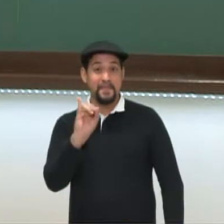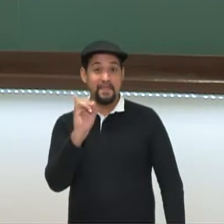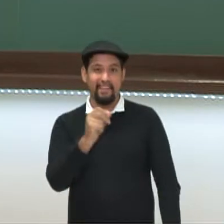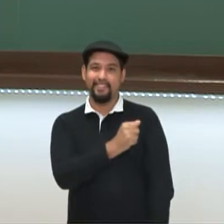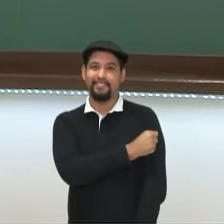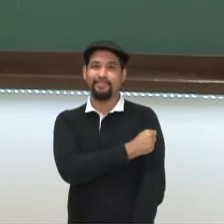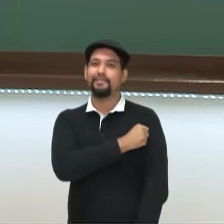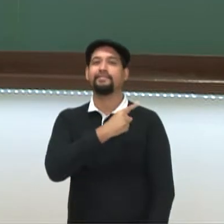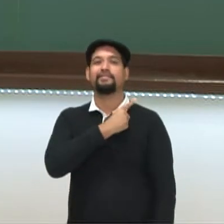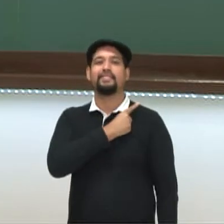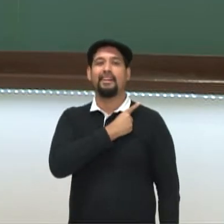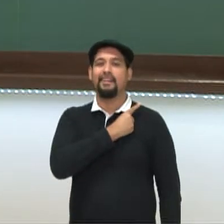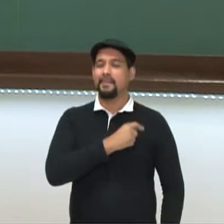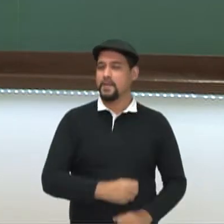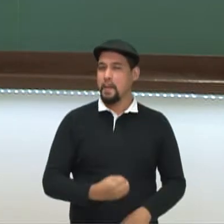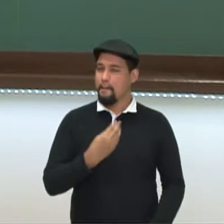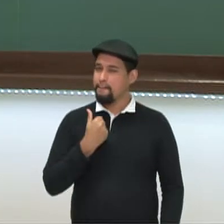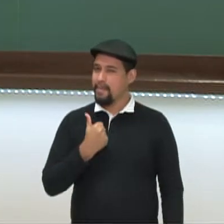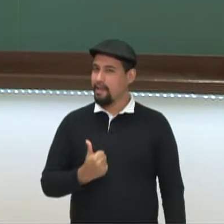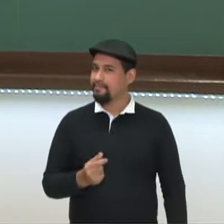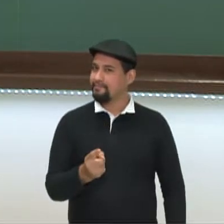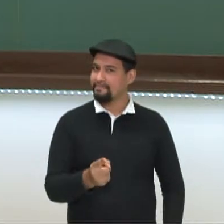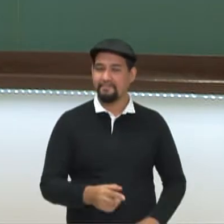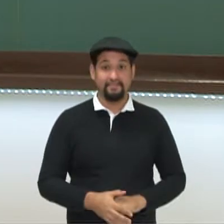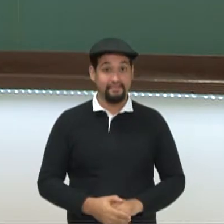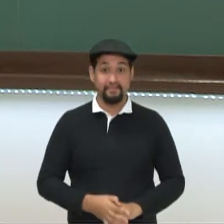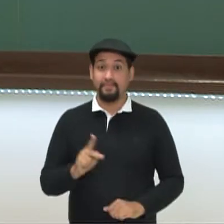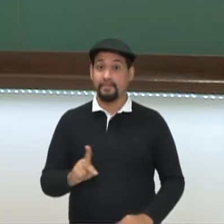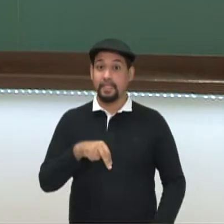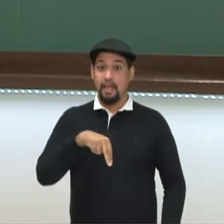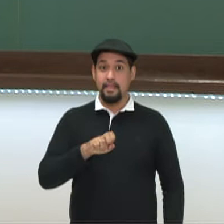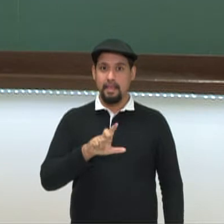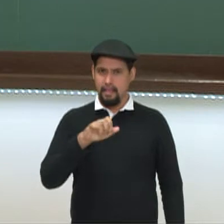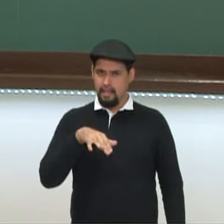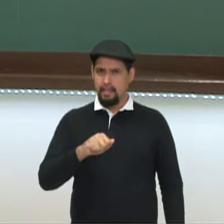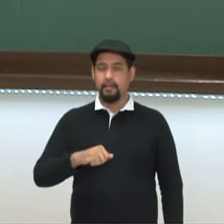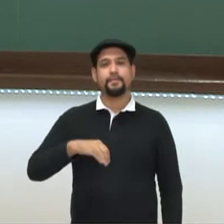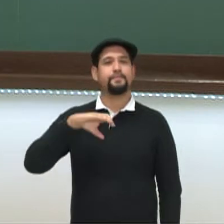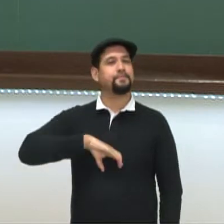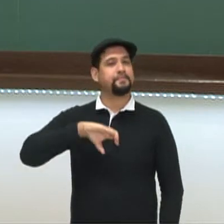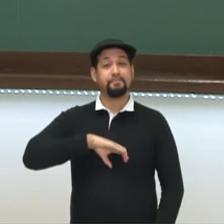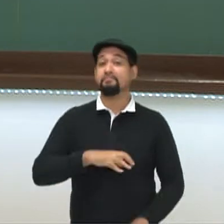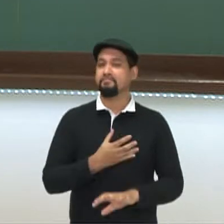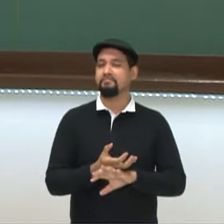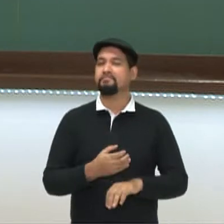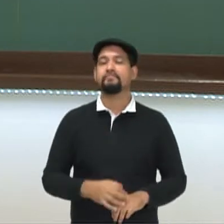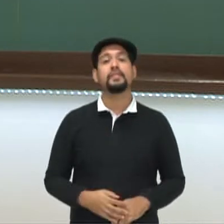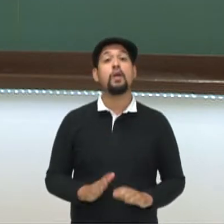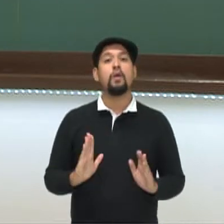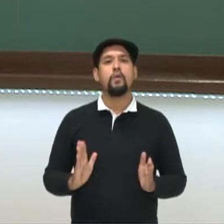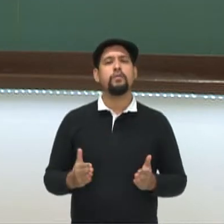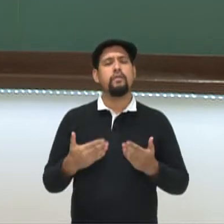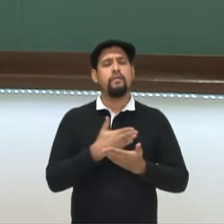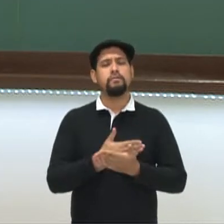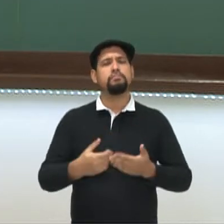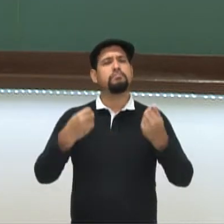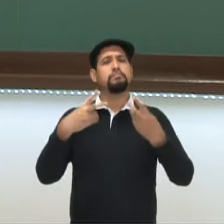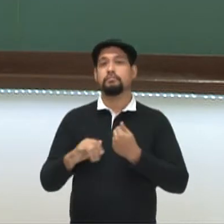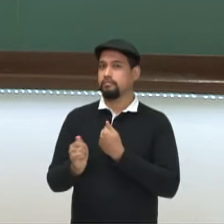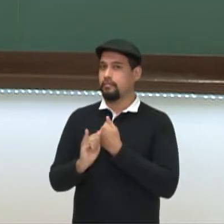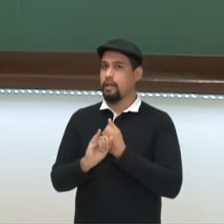Olá, estudantes da primeira série, tudo bem com vocês? Eu sou a professora Nelinha, de língua portuguesa, e hoje nós vamos falar sobre